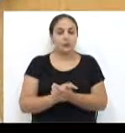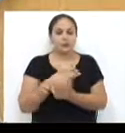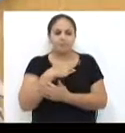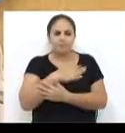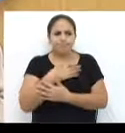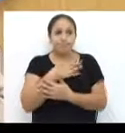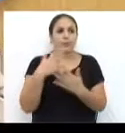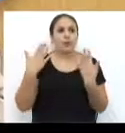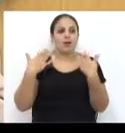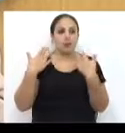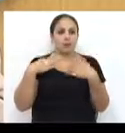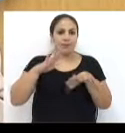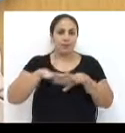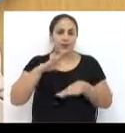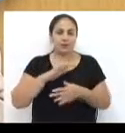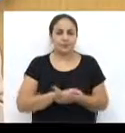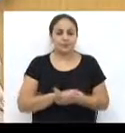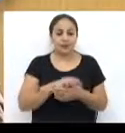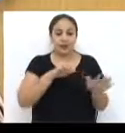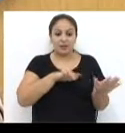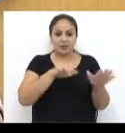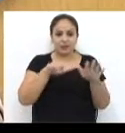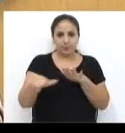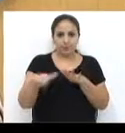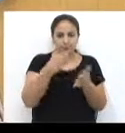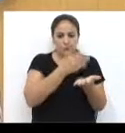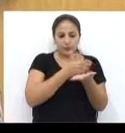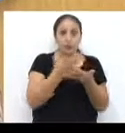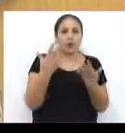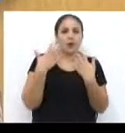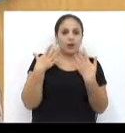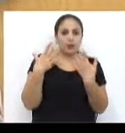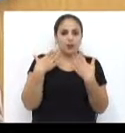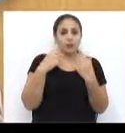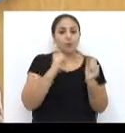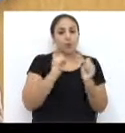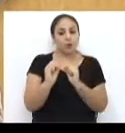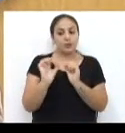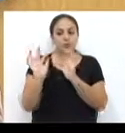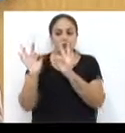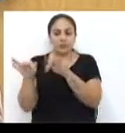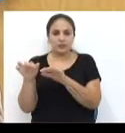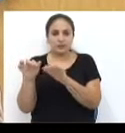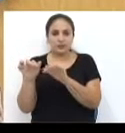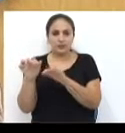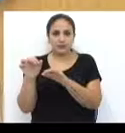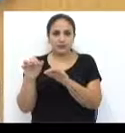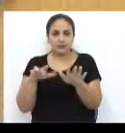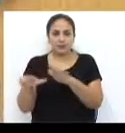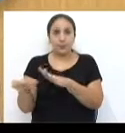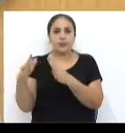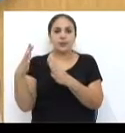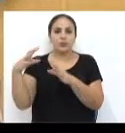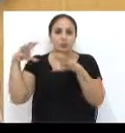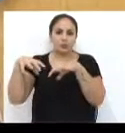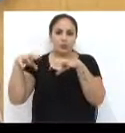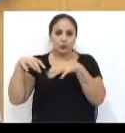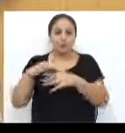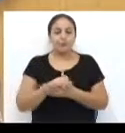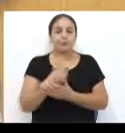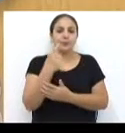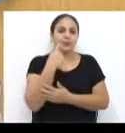maior. Porém, a semana que iniciou abafada pode terminar com chuvas. A previsão é de que ocorram pancadas isoladas